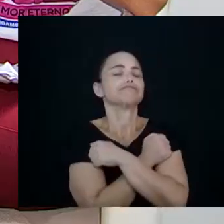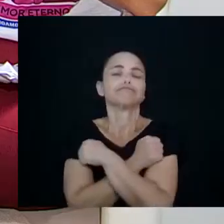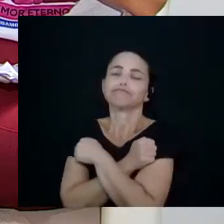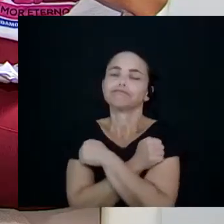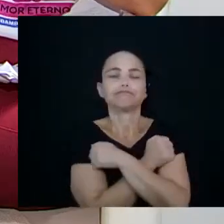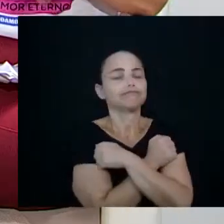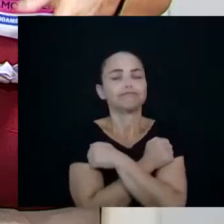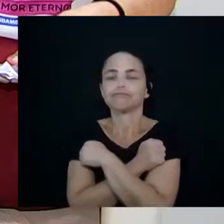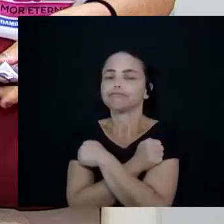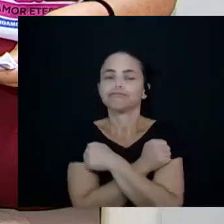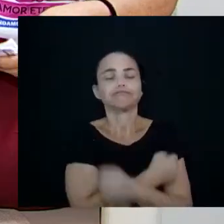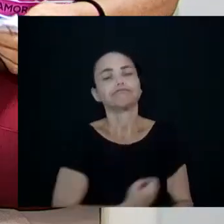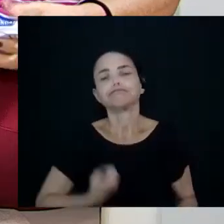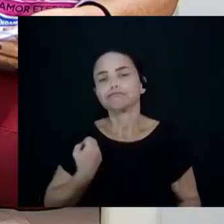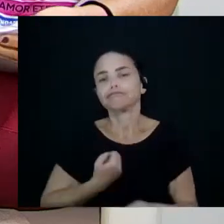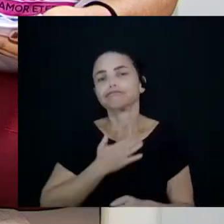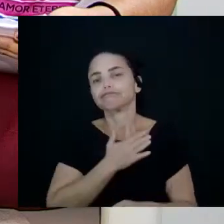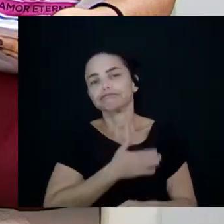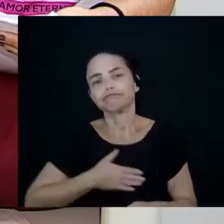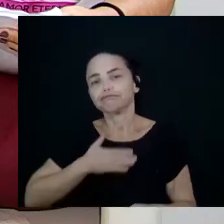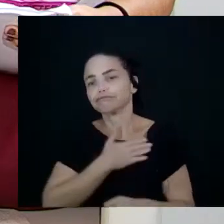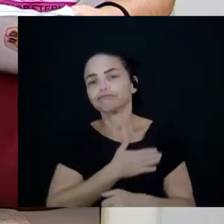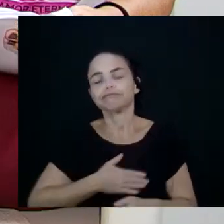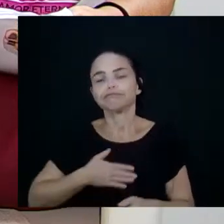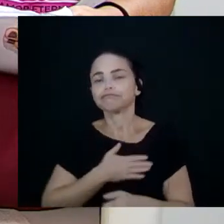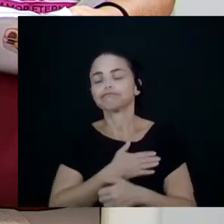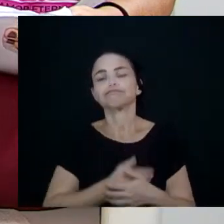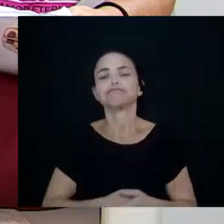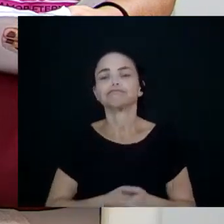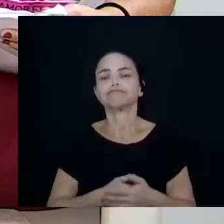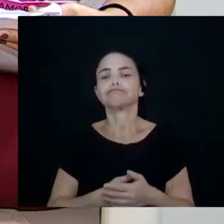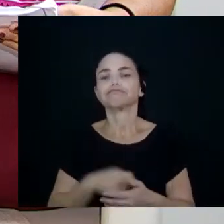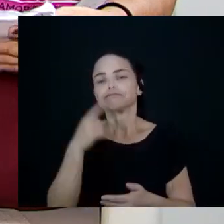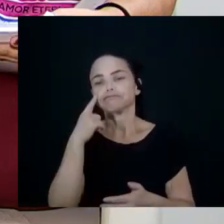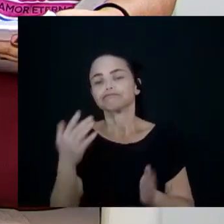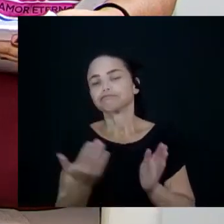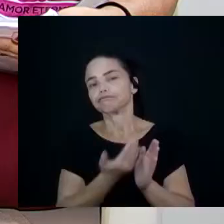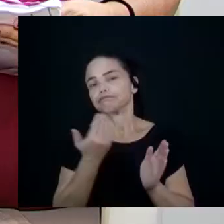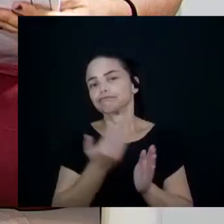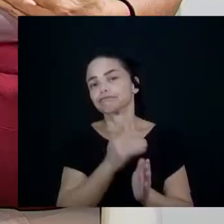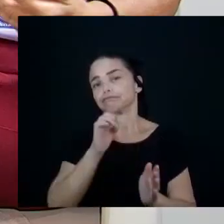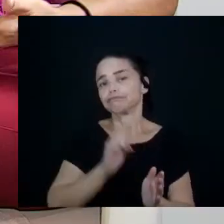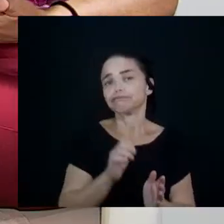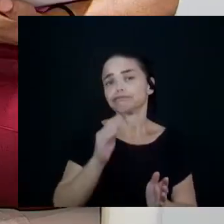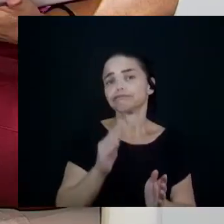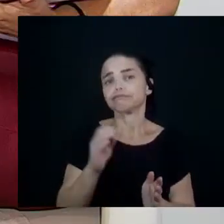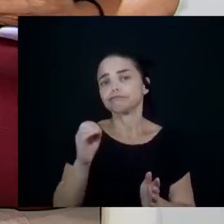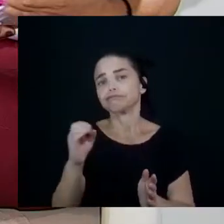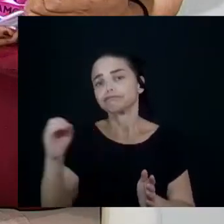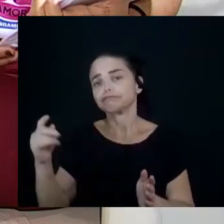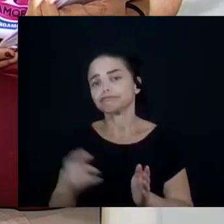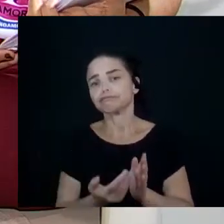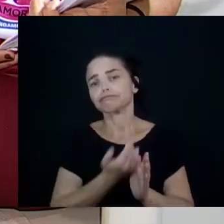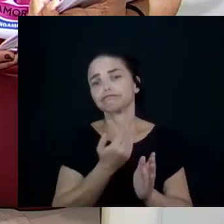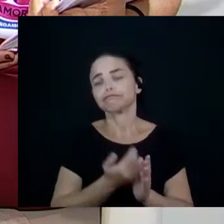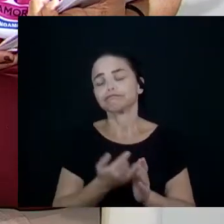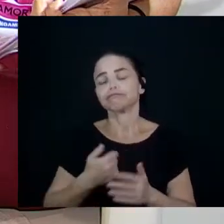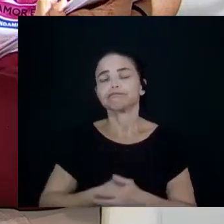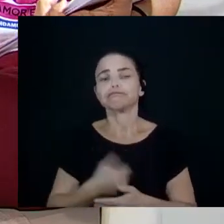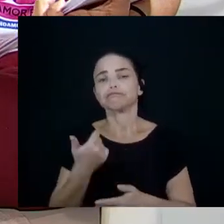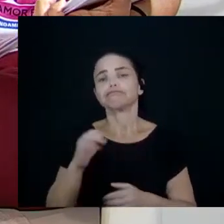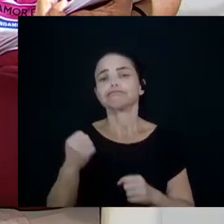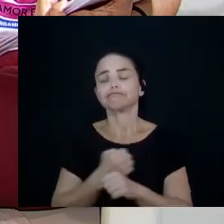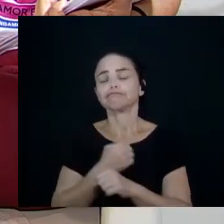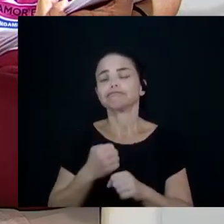mais gostoso. E aí eu criei esse e-book aqui, ó, escrevi no ano passado, quando a comunidade mãe fez 10 anos, o Mães das